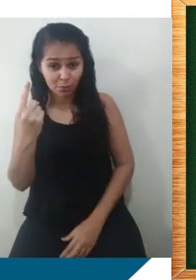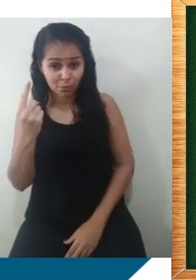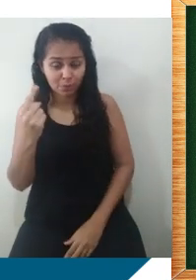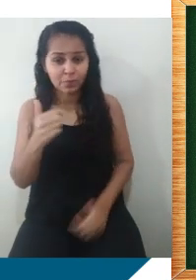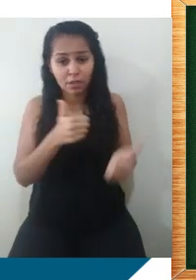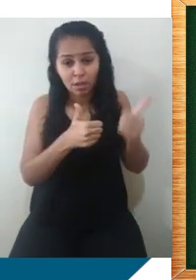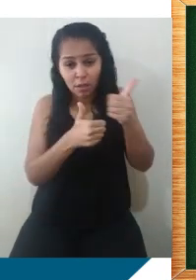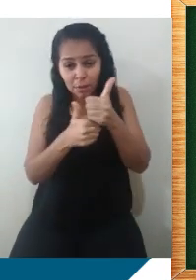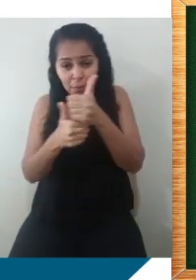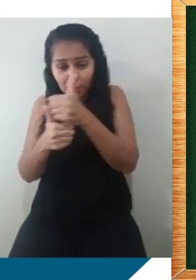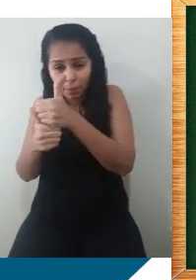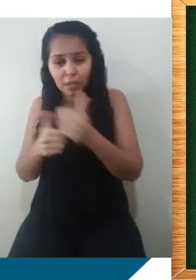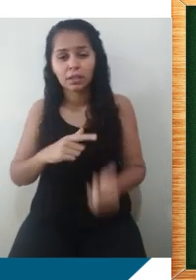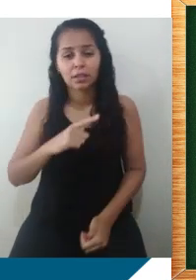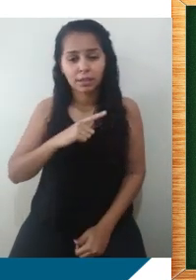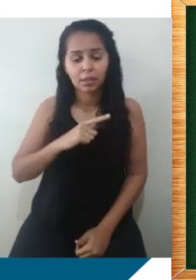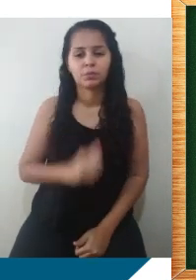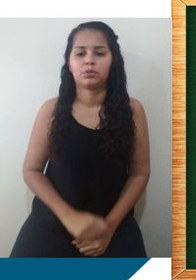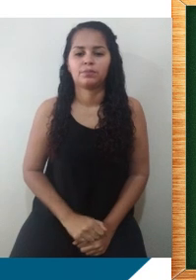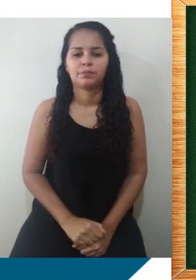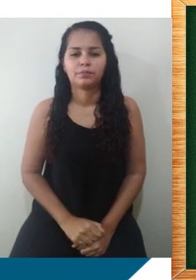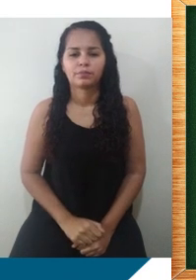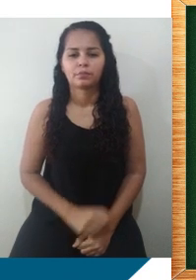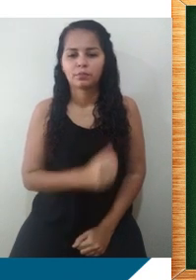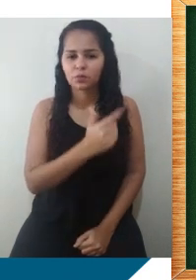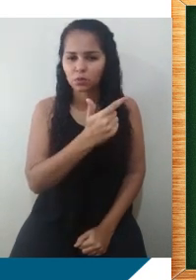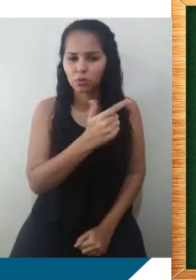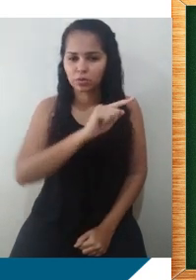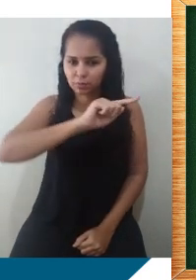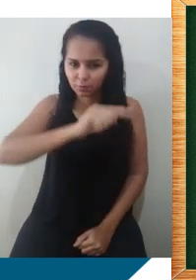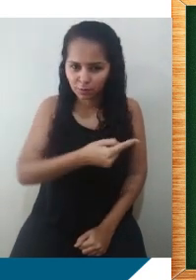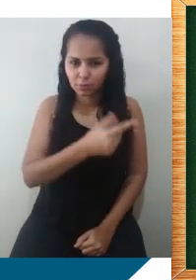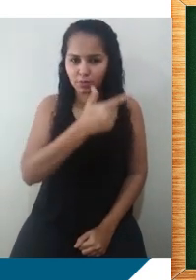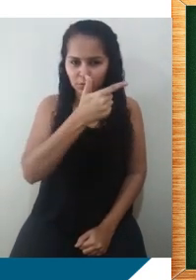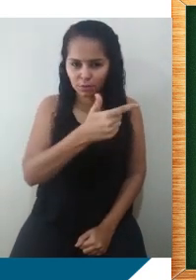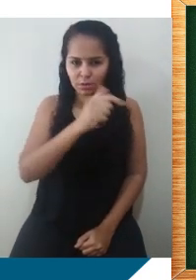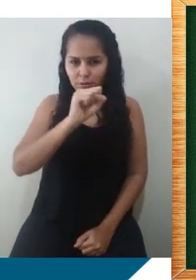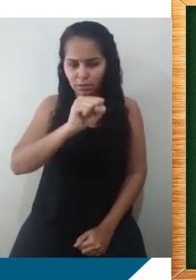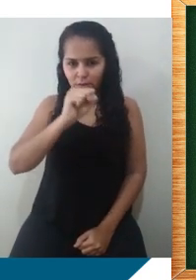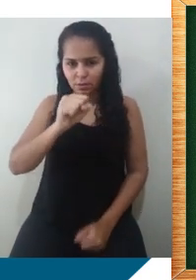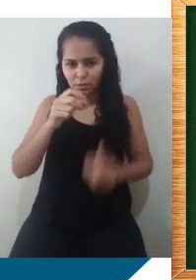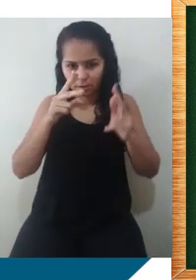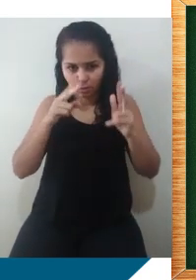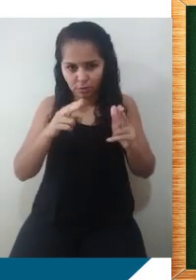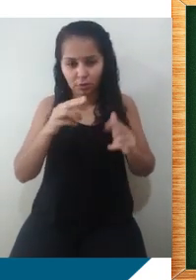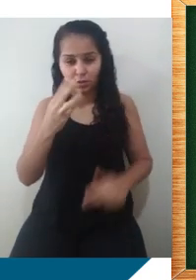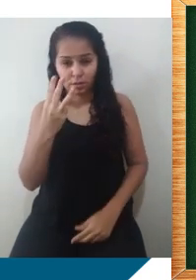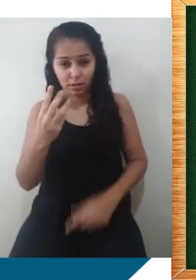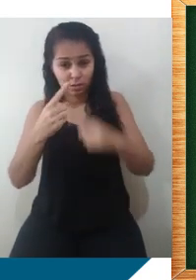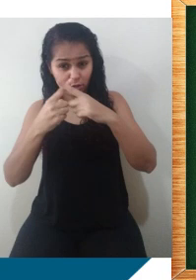12.288 é igual a 3 vezes A parênteses menos 2 elevado a n menos 1. Note